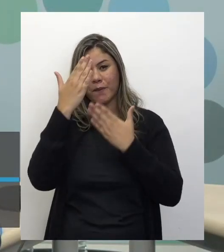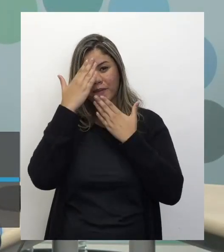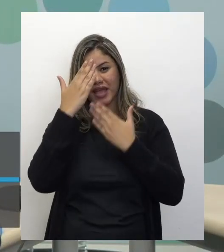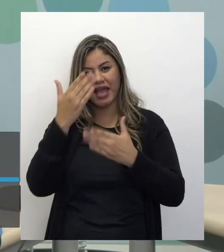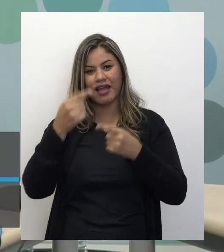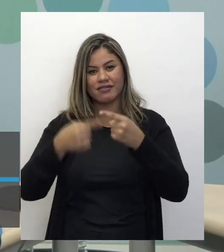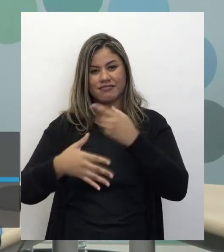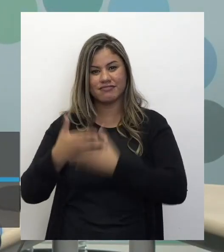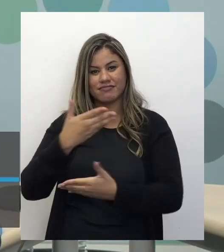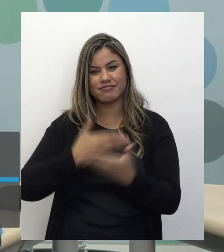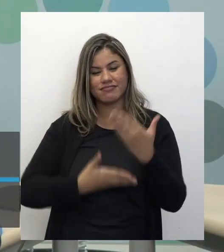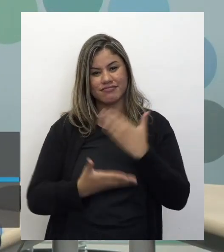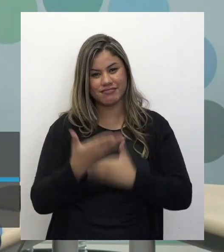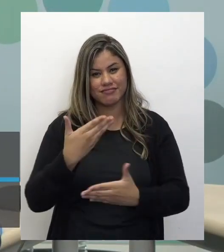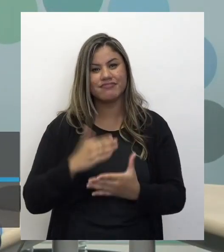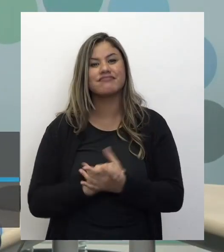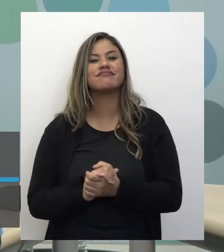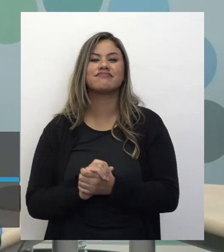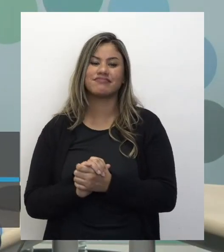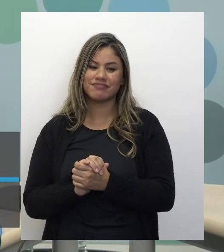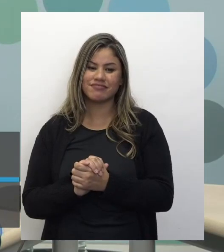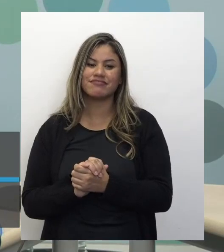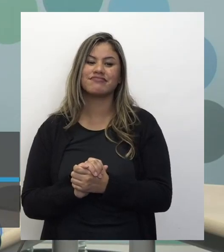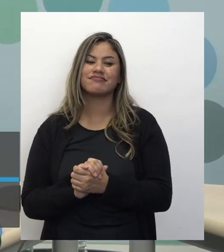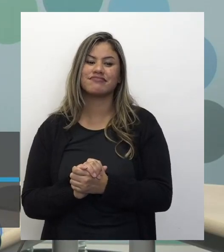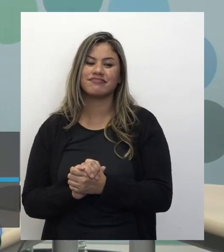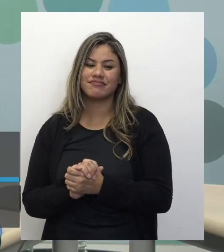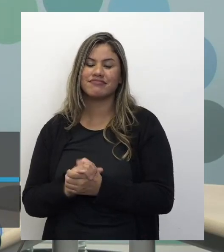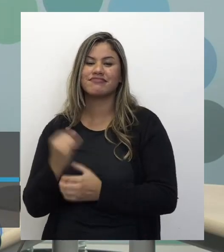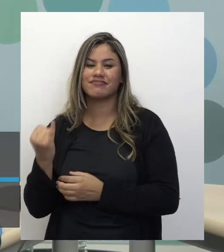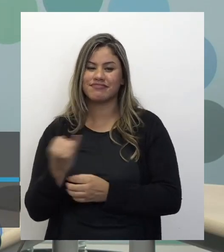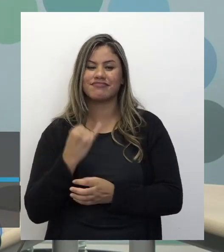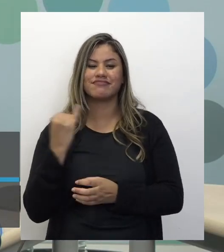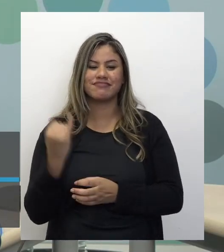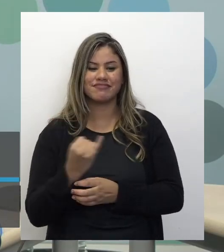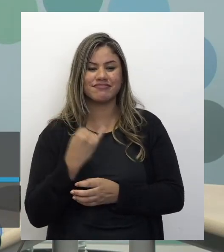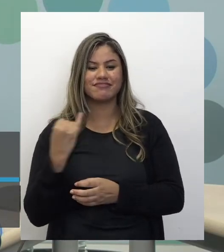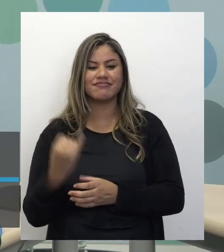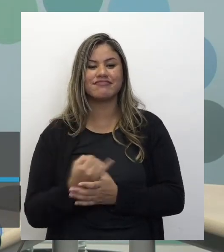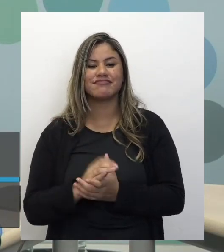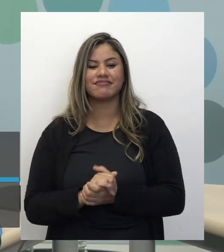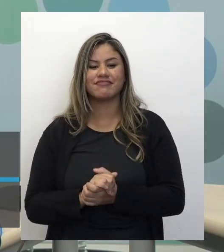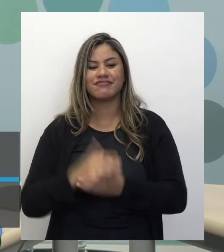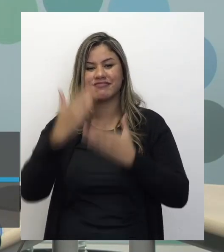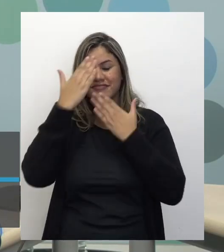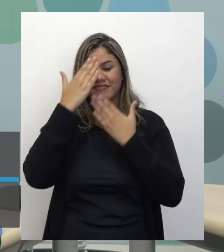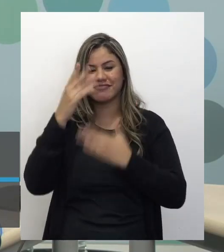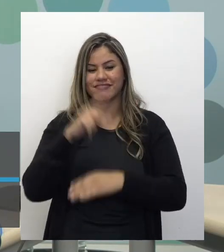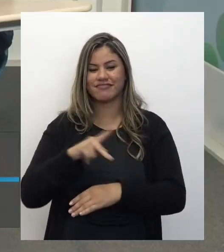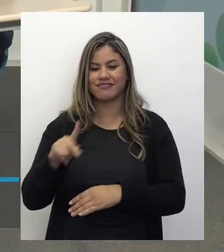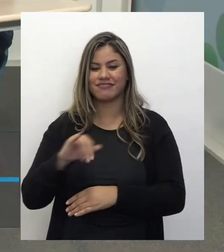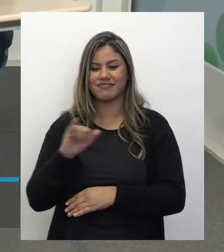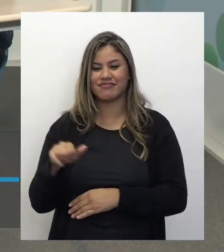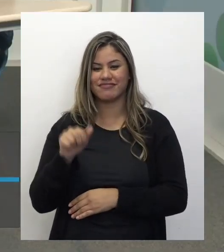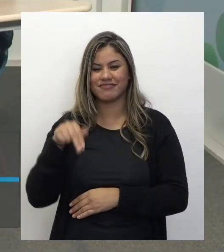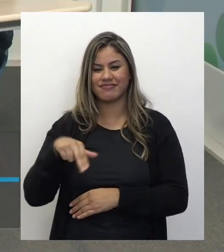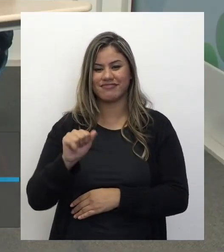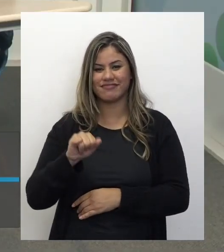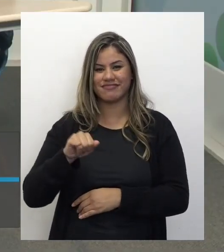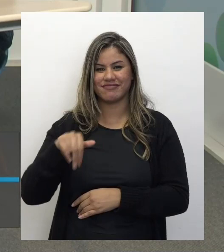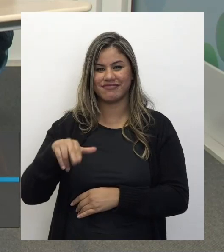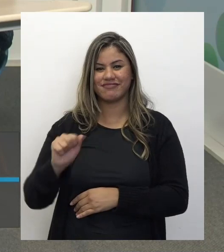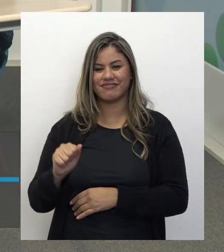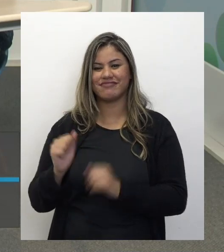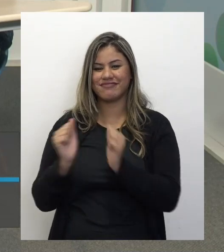pelas interações, pelas participações de vocês, muito pertinentes e brilhantes. Agradeço a professora Janaína pela presença aqui